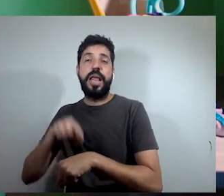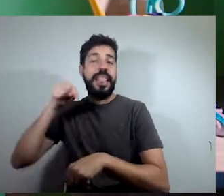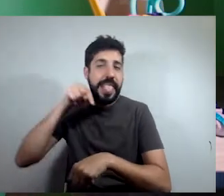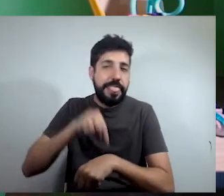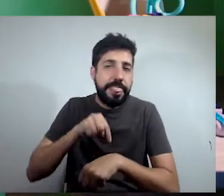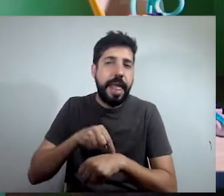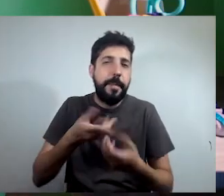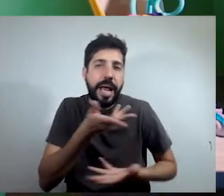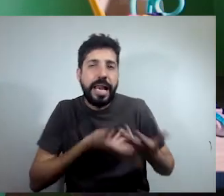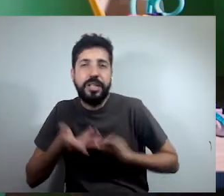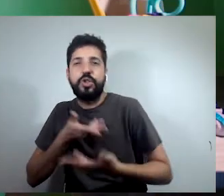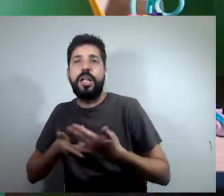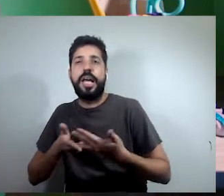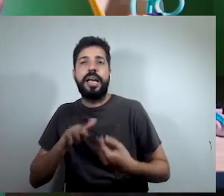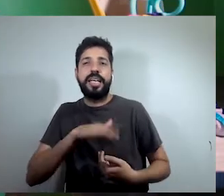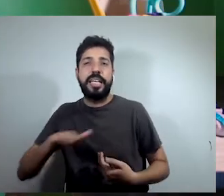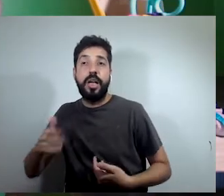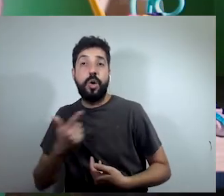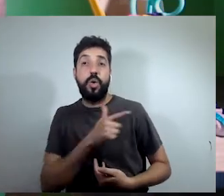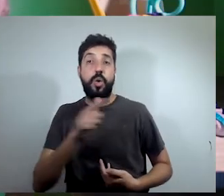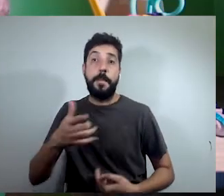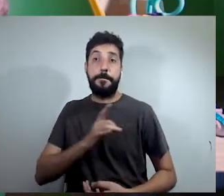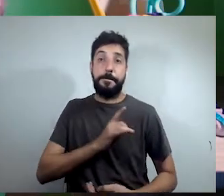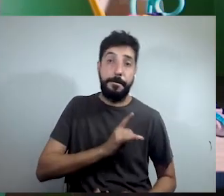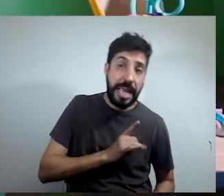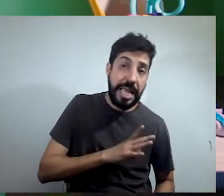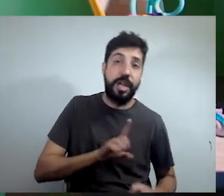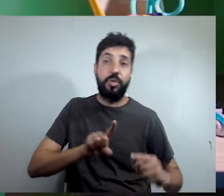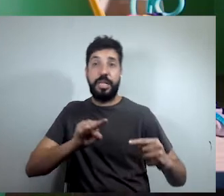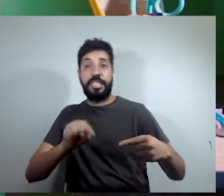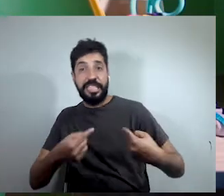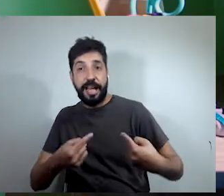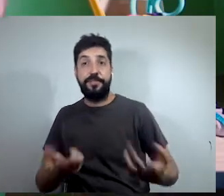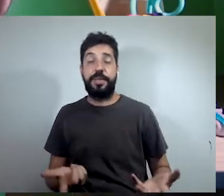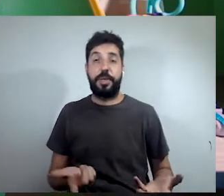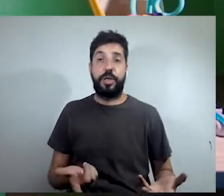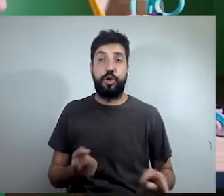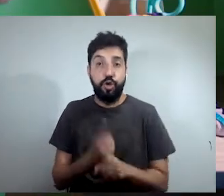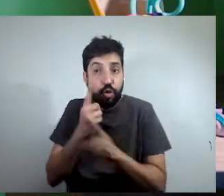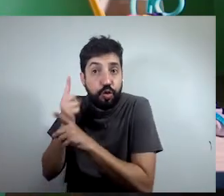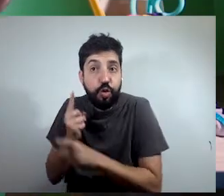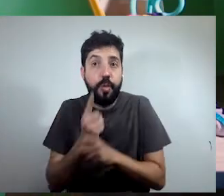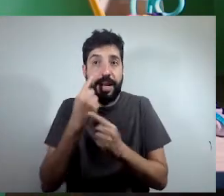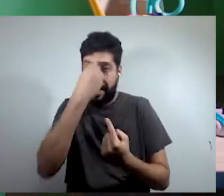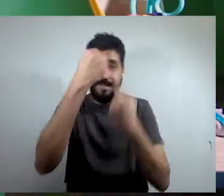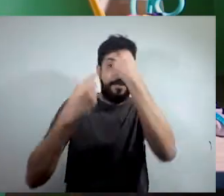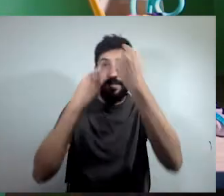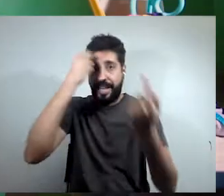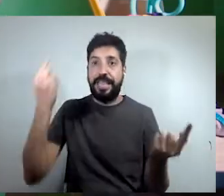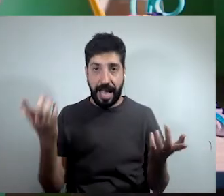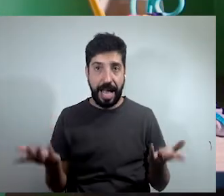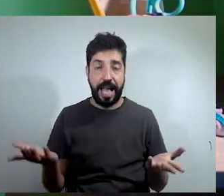com outras crianças, é o tempo do medo, do desafio, é o tempo da descoberta, da invenção, é